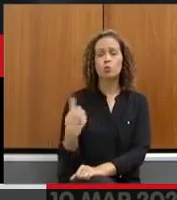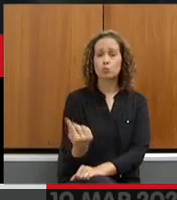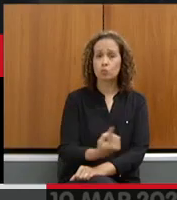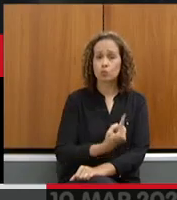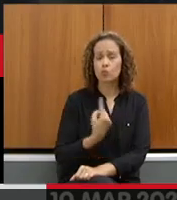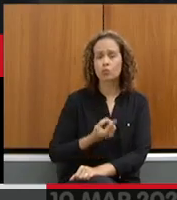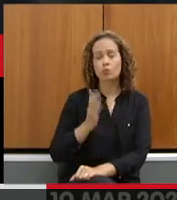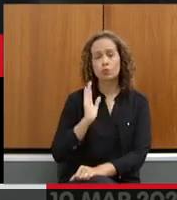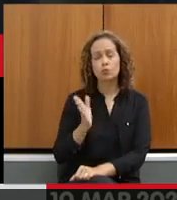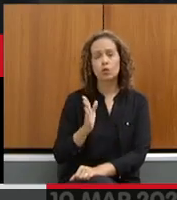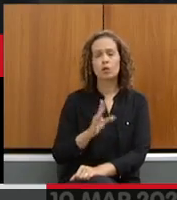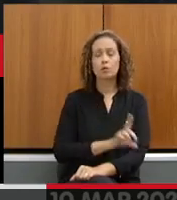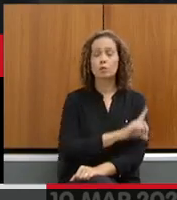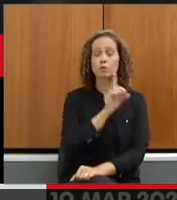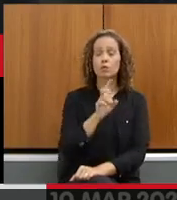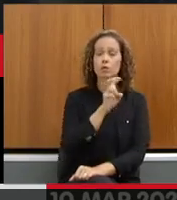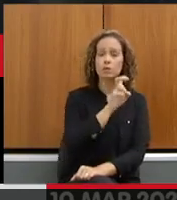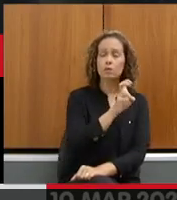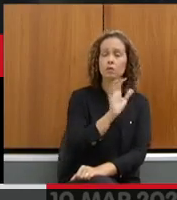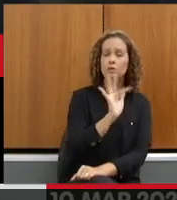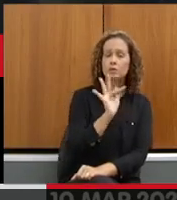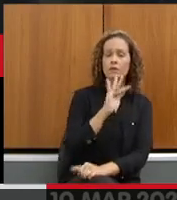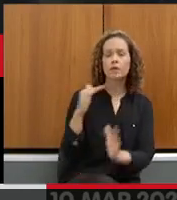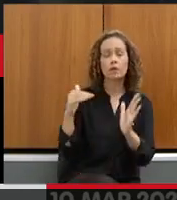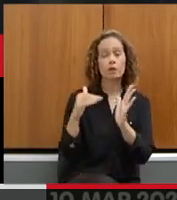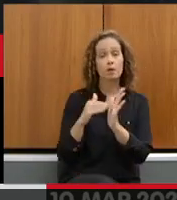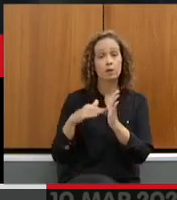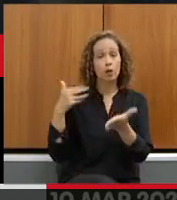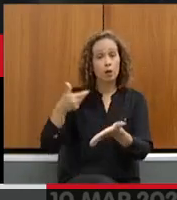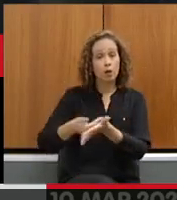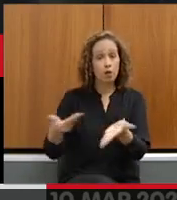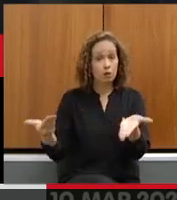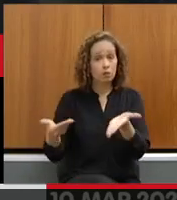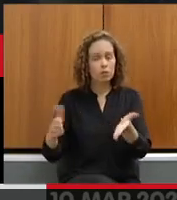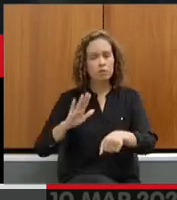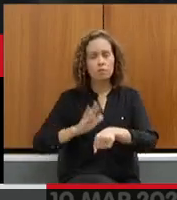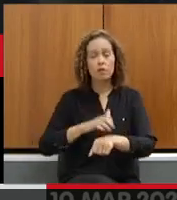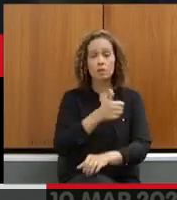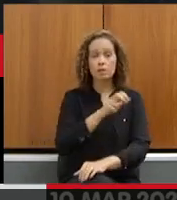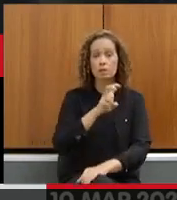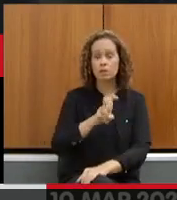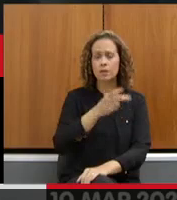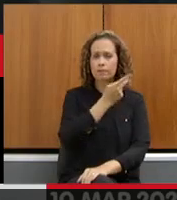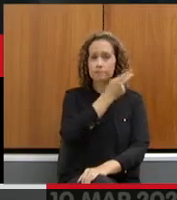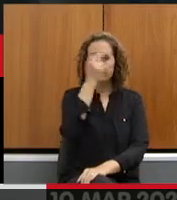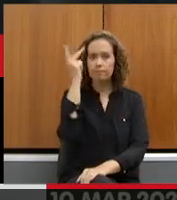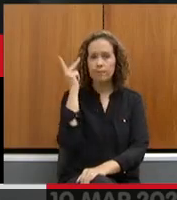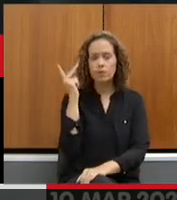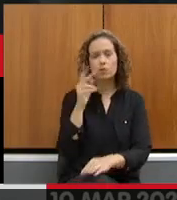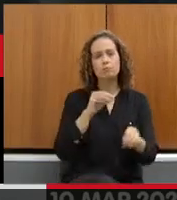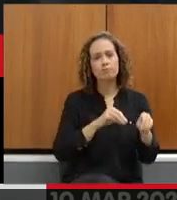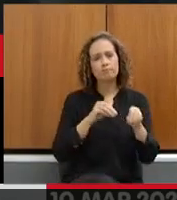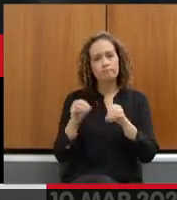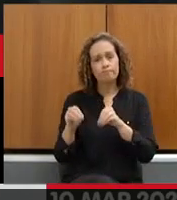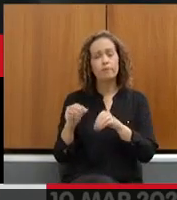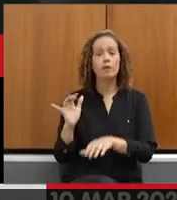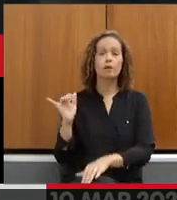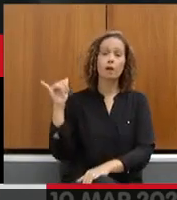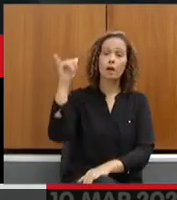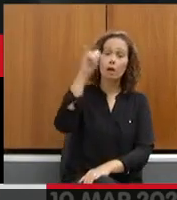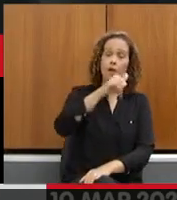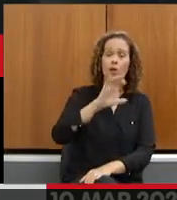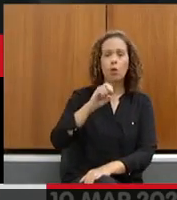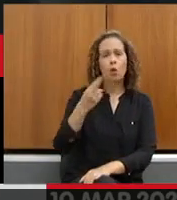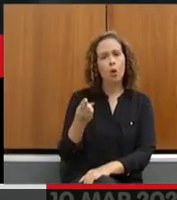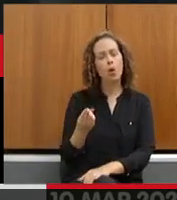remover do dia cinco de Fevereiro até agora mais de 150 pessoas tanto por transporte aéreo ponto por